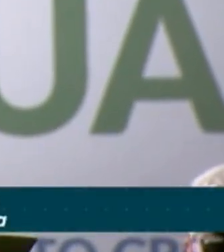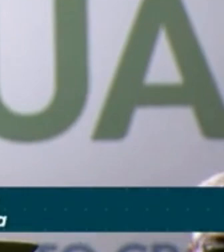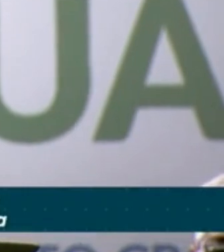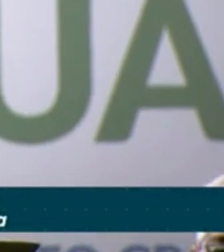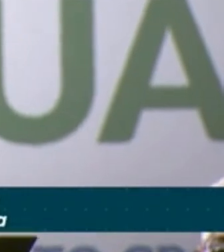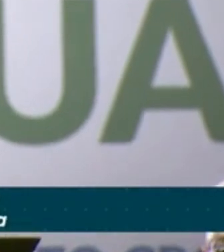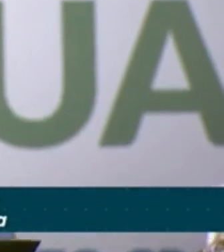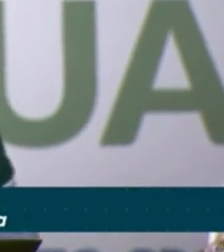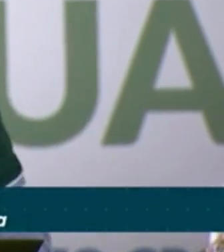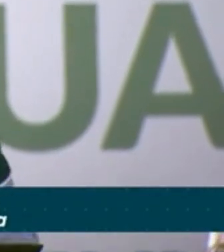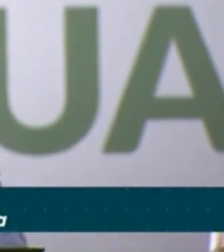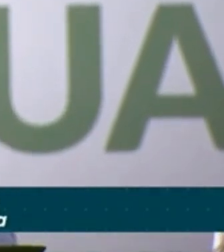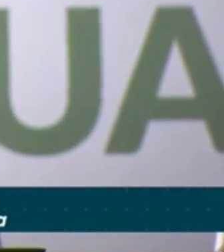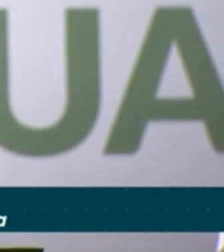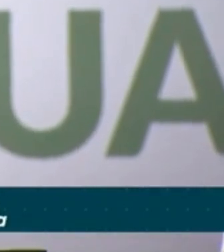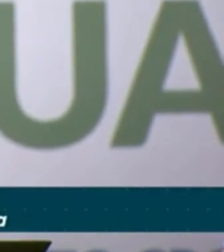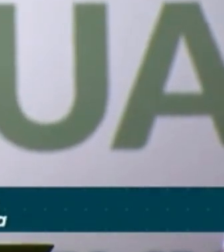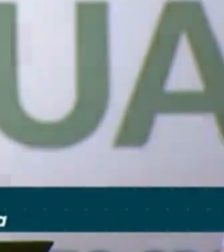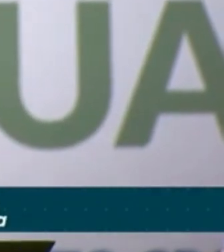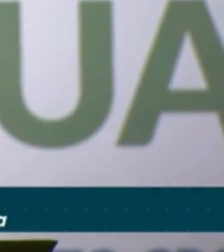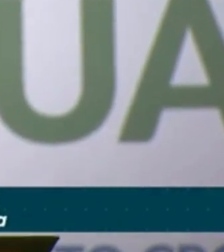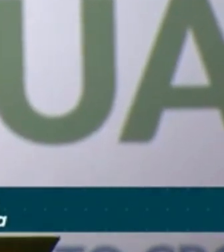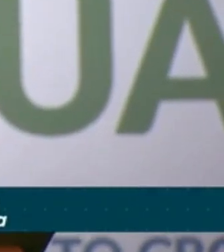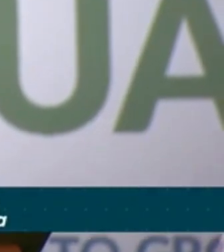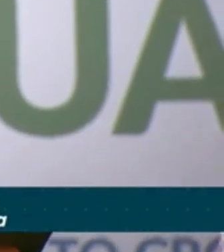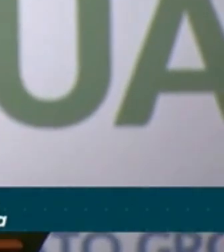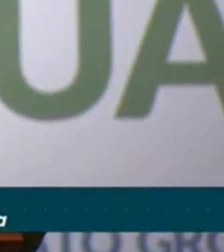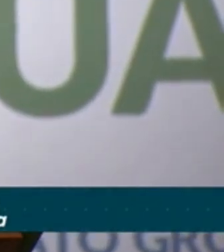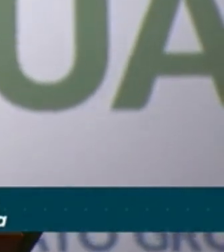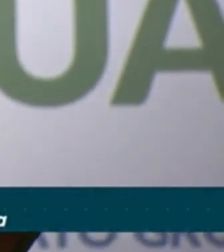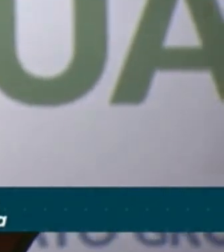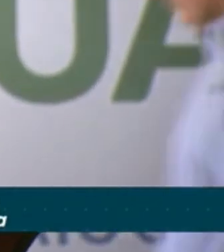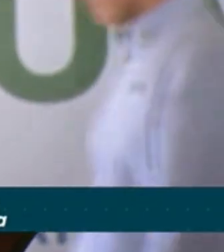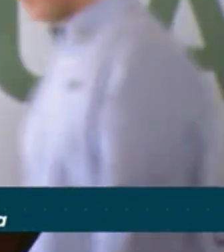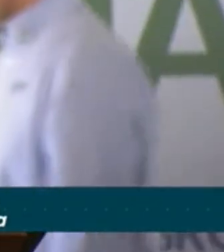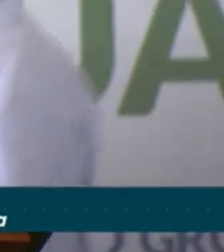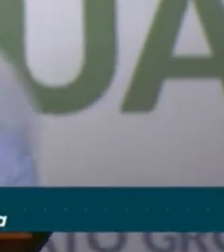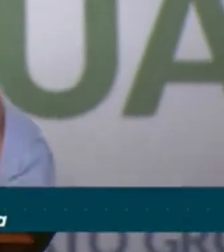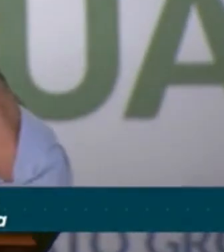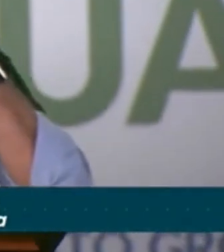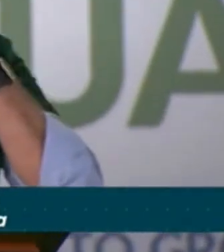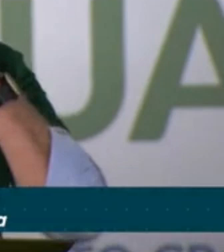quando esses amigos amam a sua pátria e têm Deus no coração.